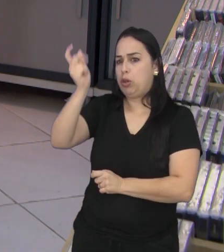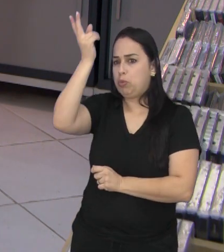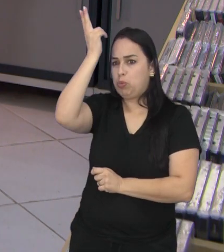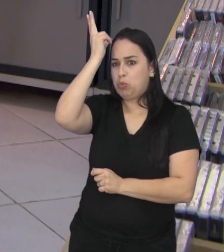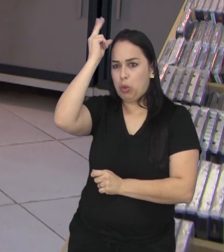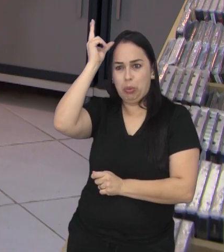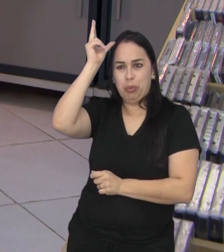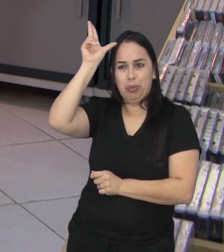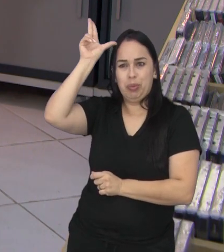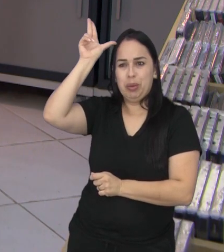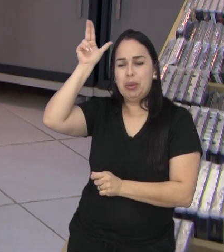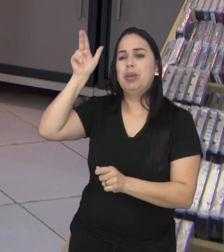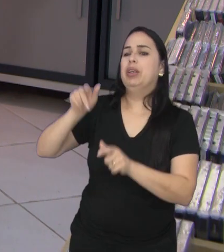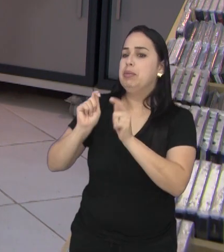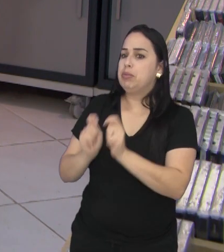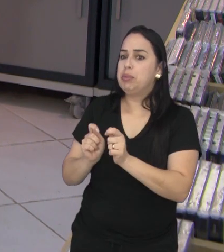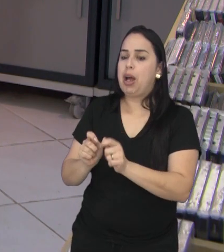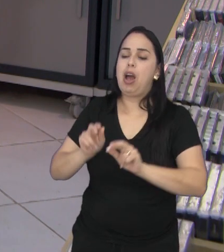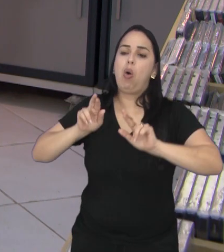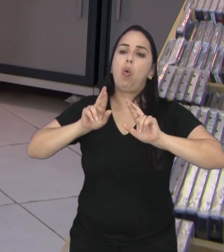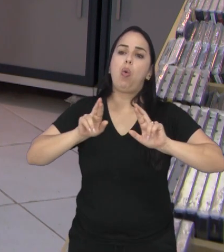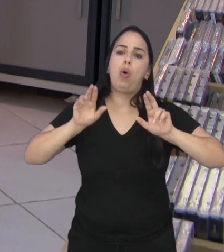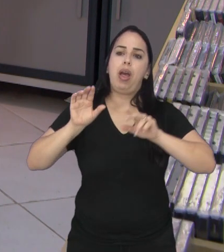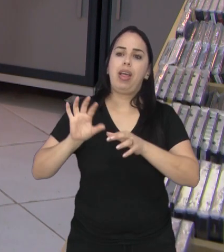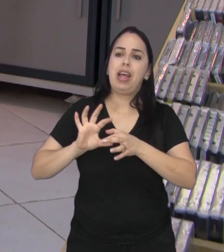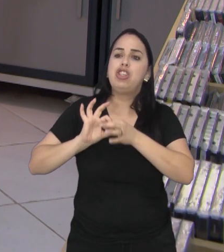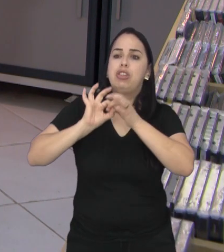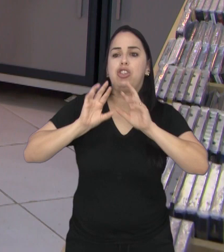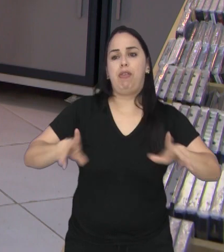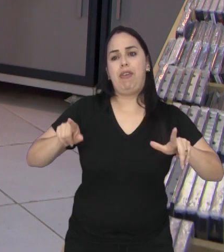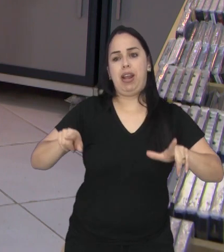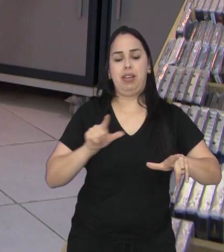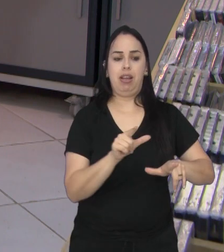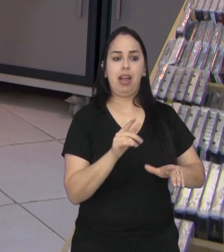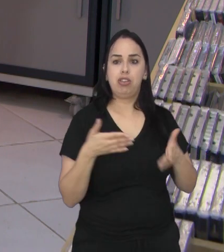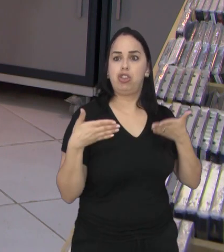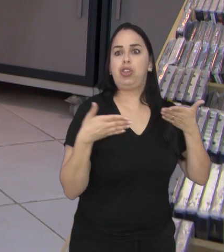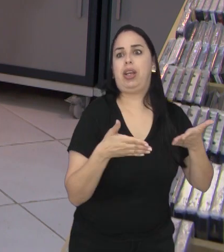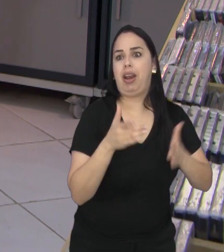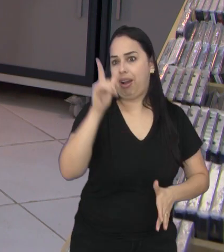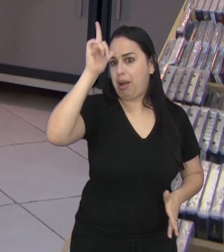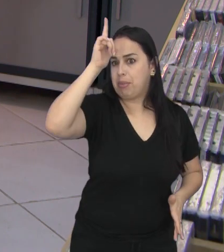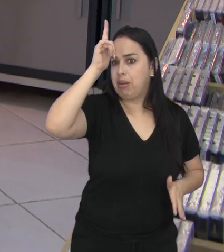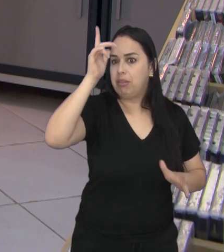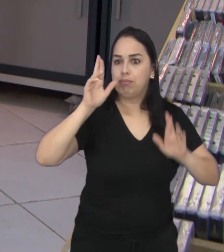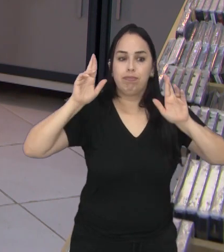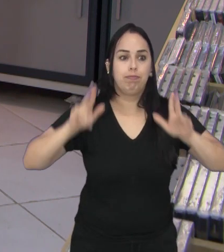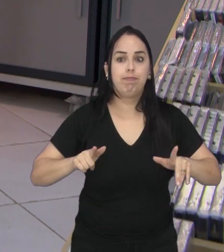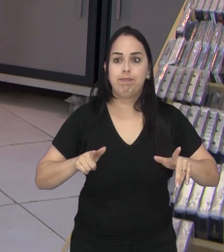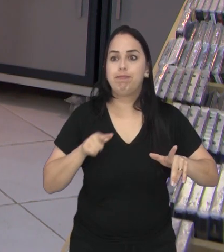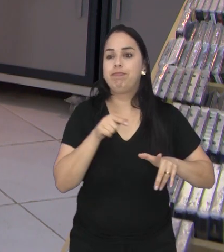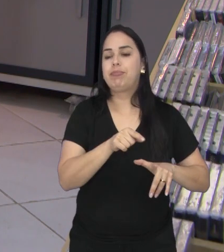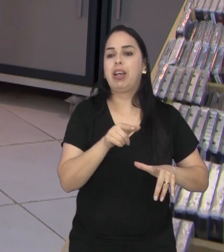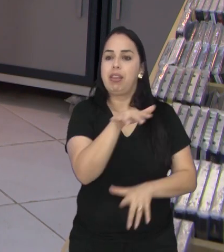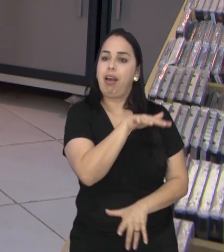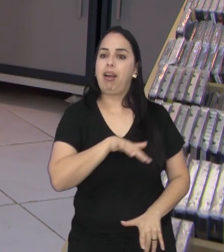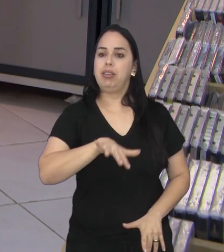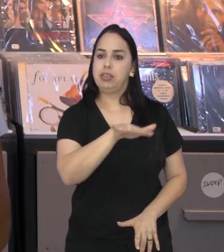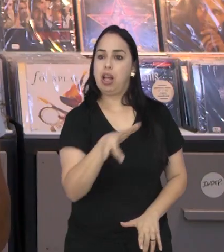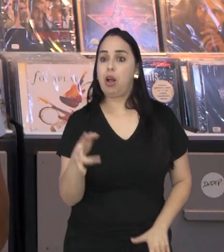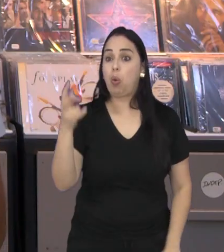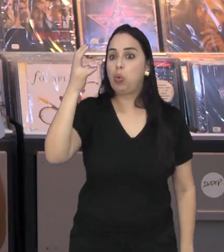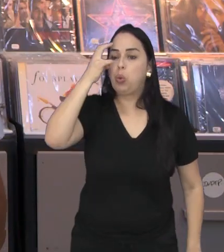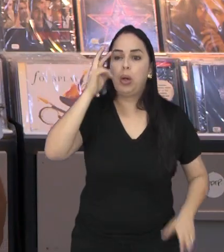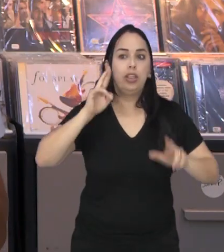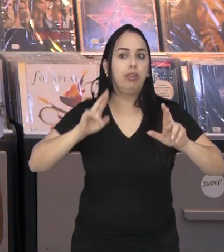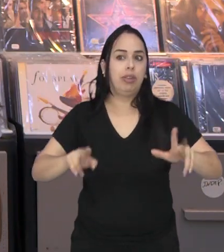Então, assim, era um outro contexto. E aí eu tive esse impacto, inclusive cultural, muito forte quando eu fui pra essa região.